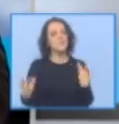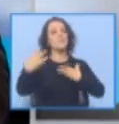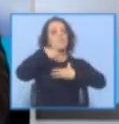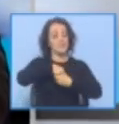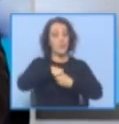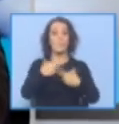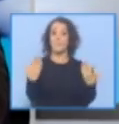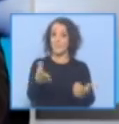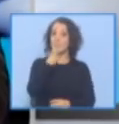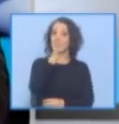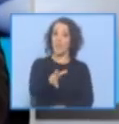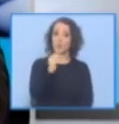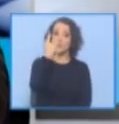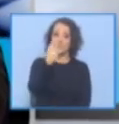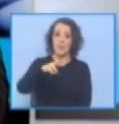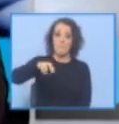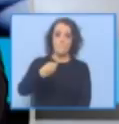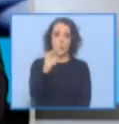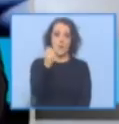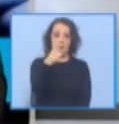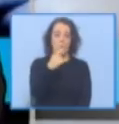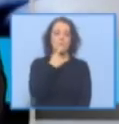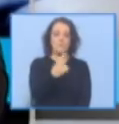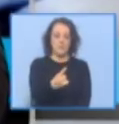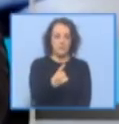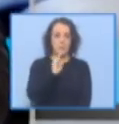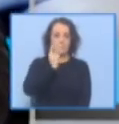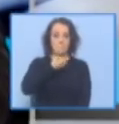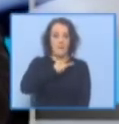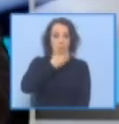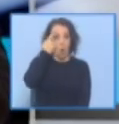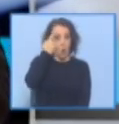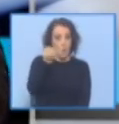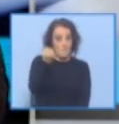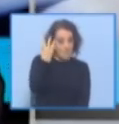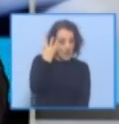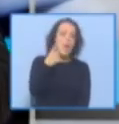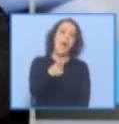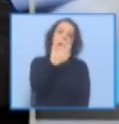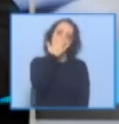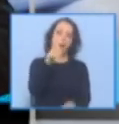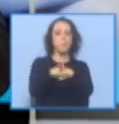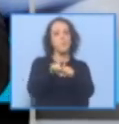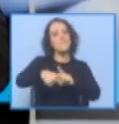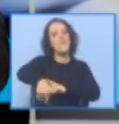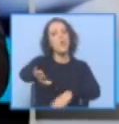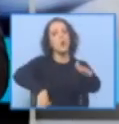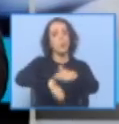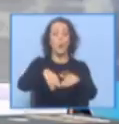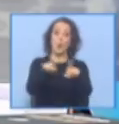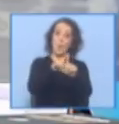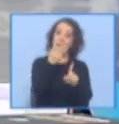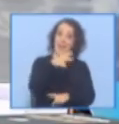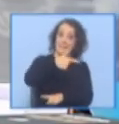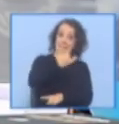como dizia José Augusto Mourão, compreender já é princípio de cura. E se nós fizermos também no caso dos antigos.